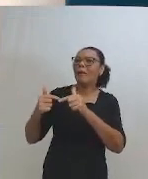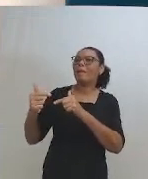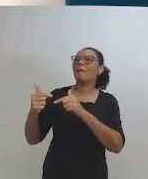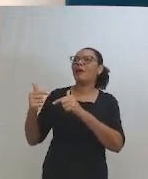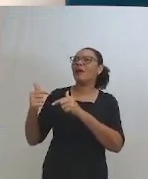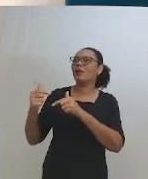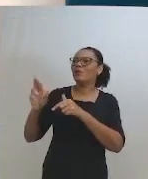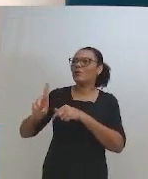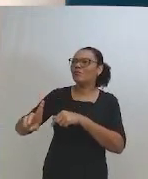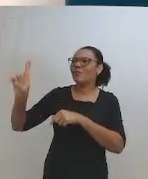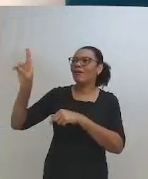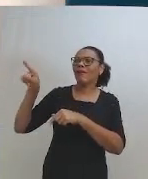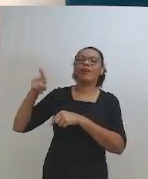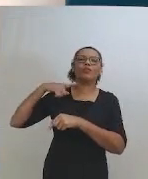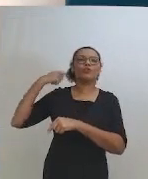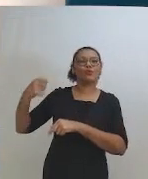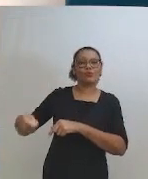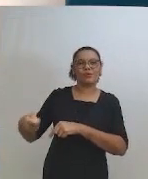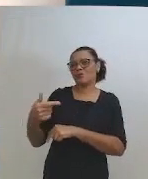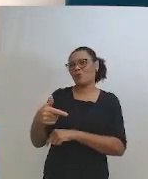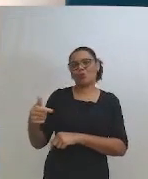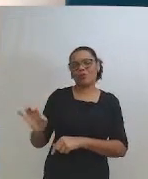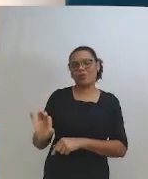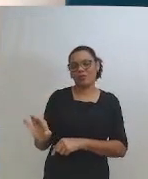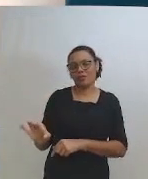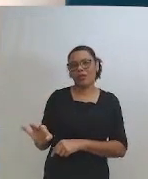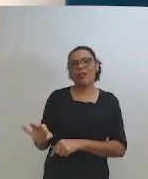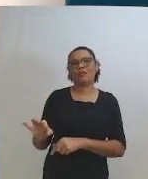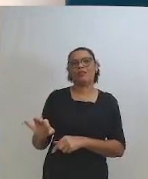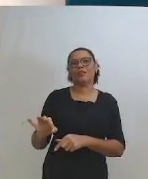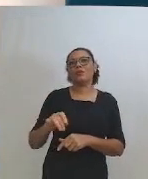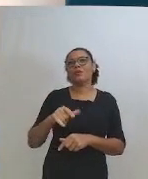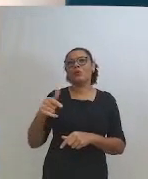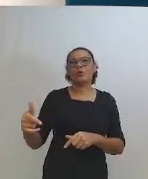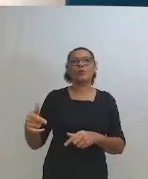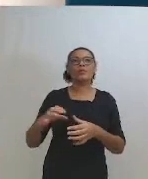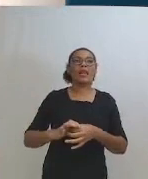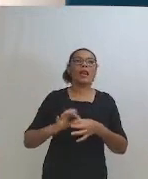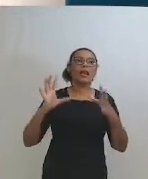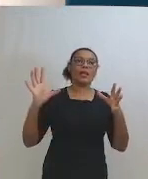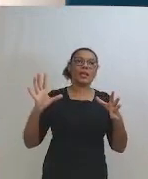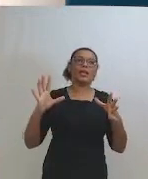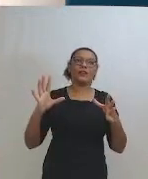Não há, excelências, mais pressupostos que autorizam a manutenção da prisão preventiva.